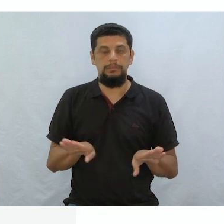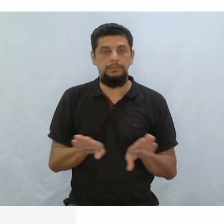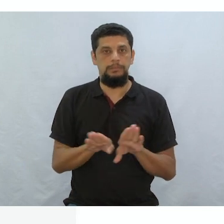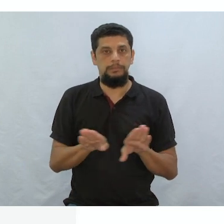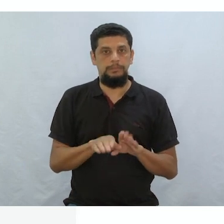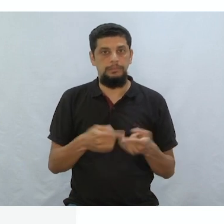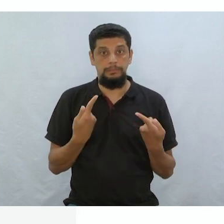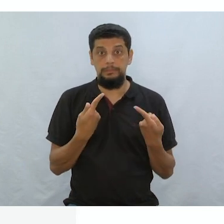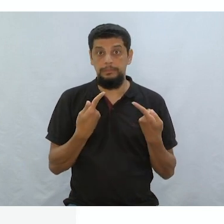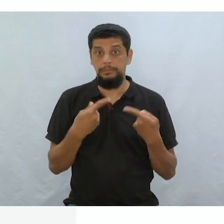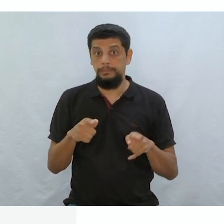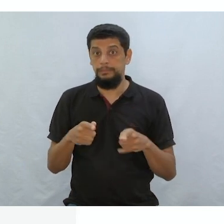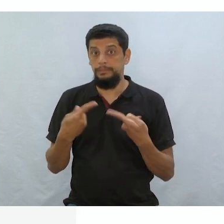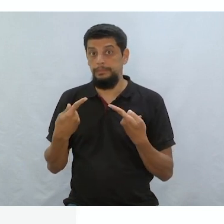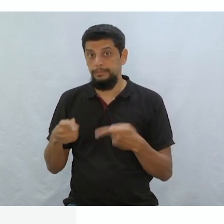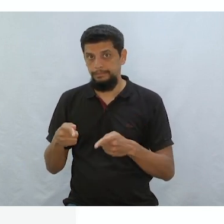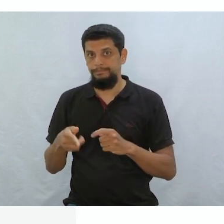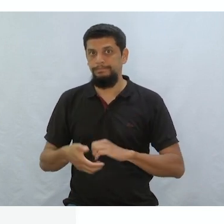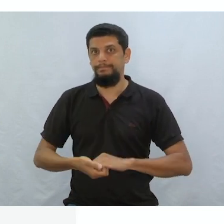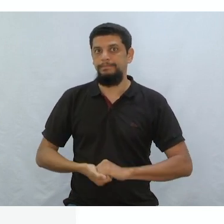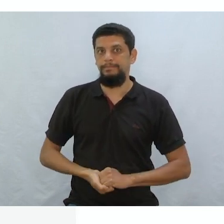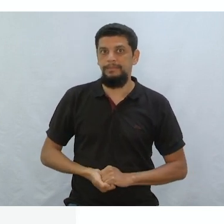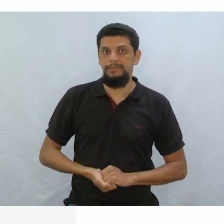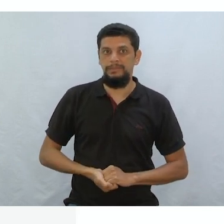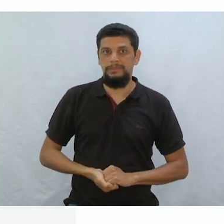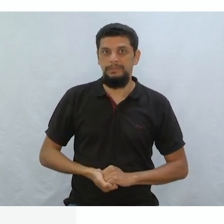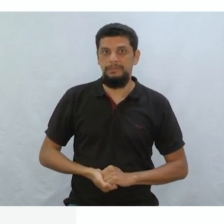E também um desafio.